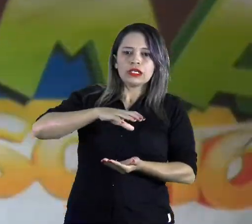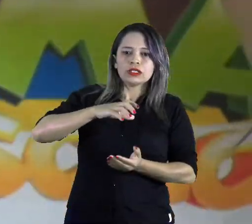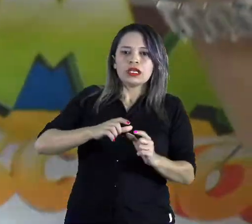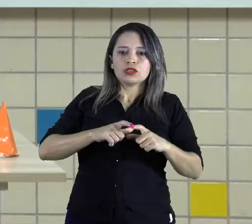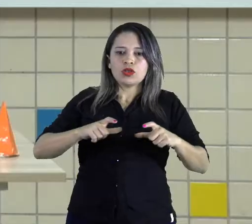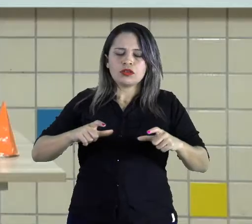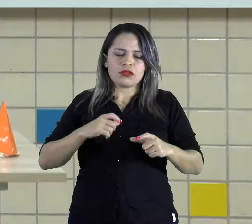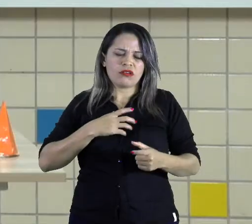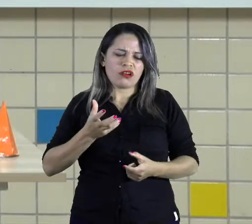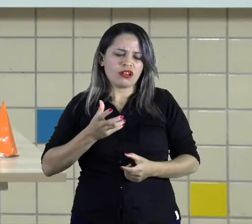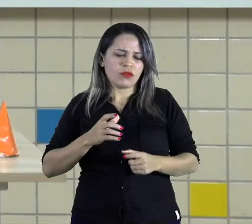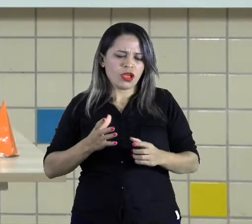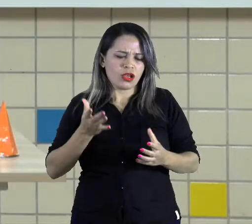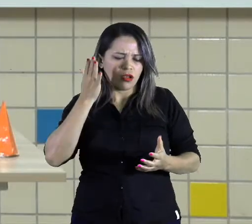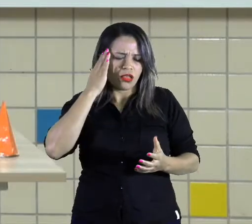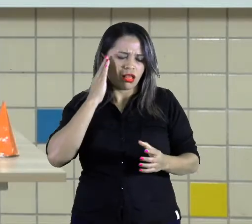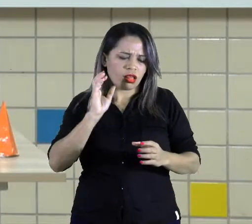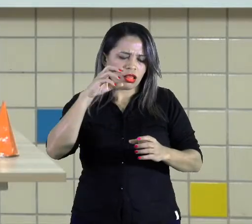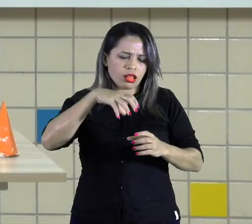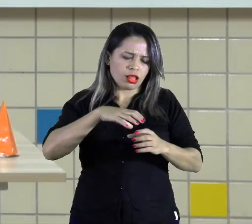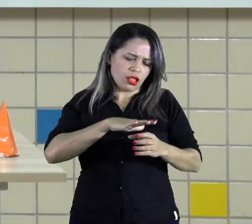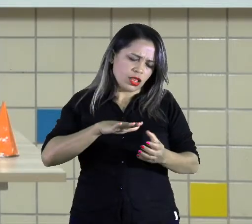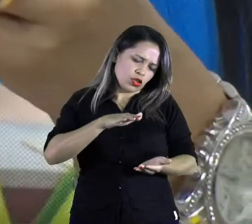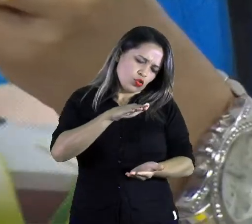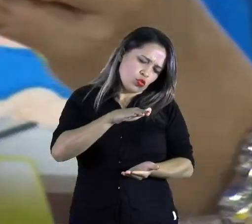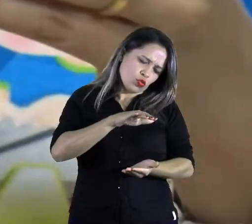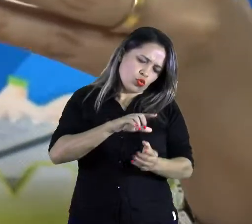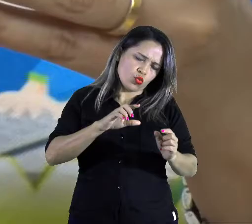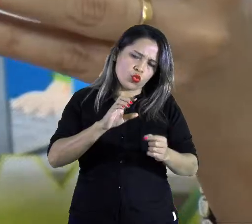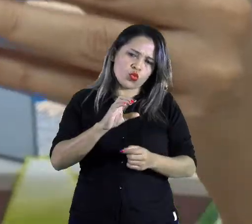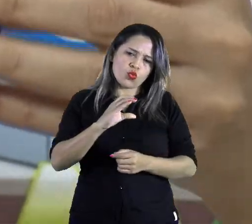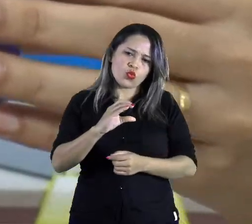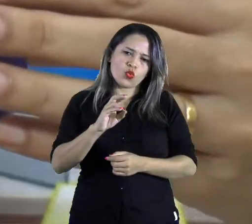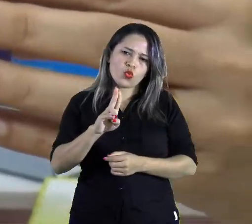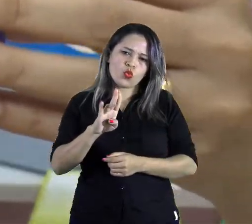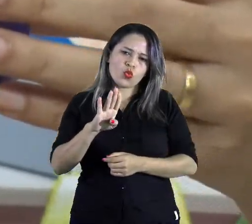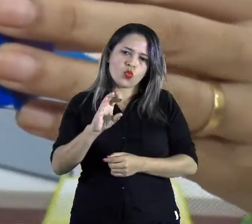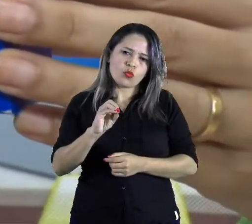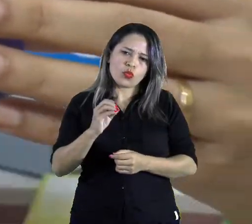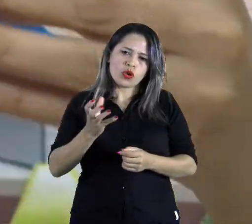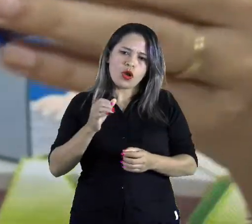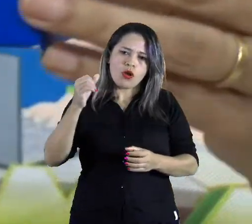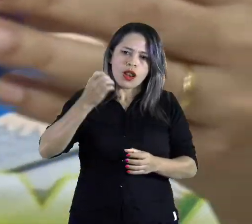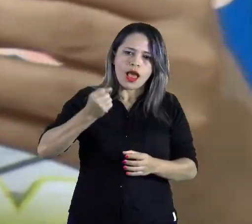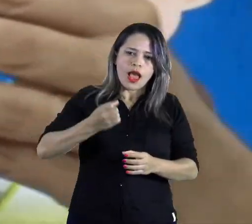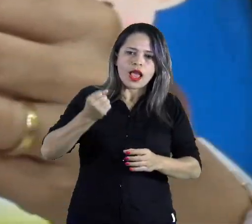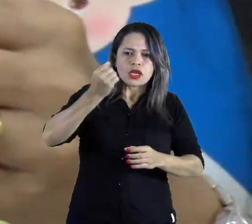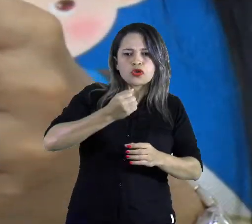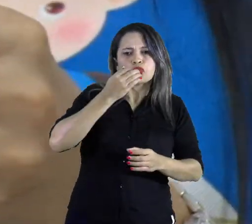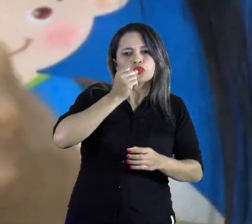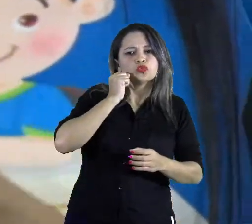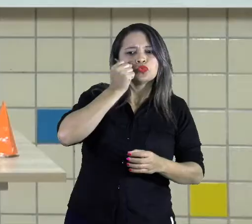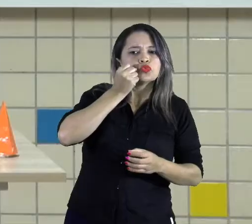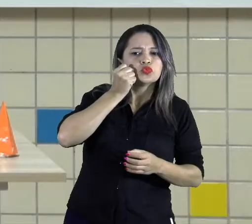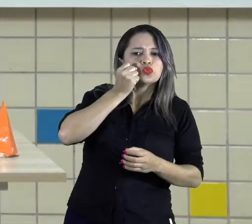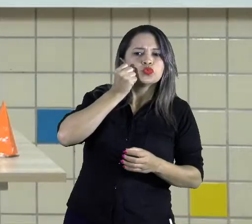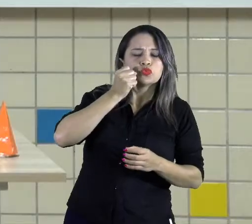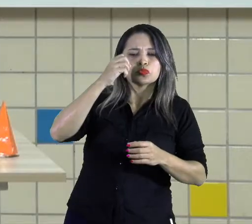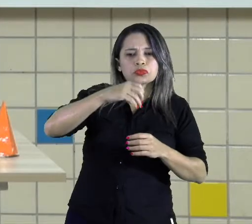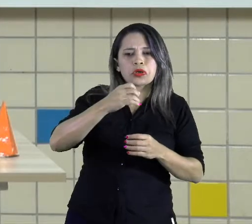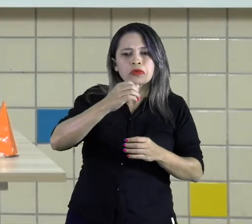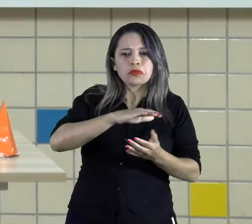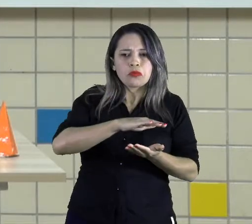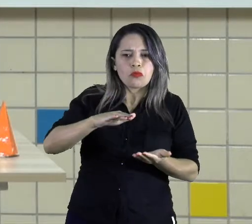saber quanto que cabe dentro desse cubo, se eu quero encher ele de leite ou de suco ou de um determinado líquido, eu quero